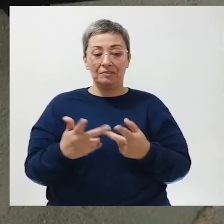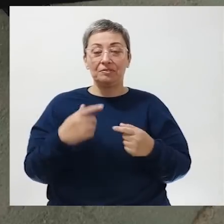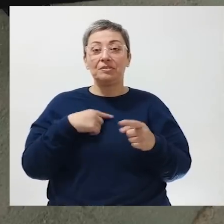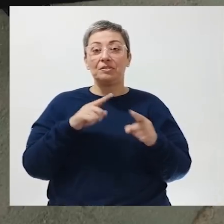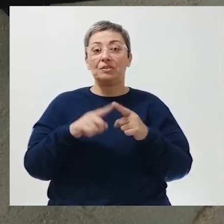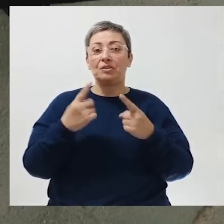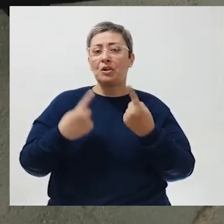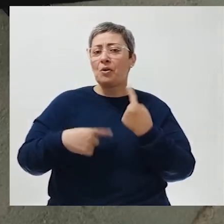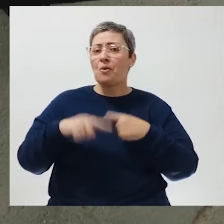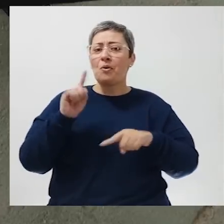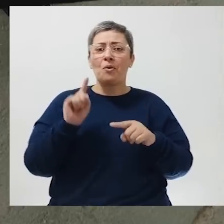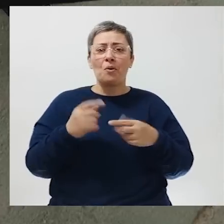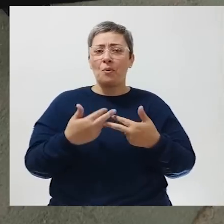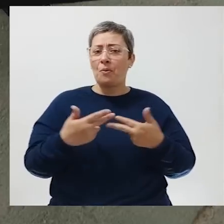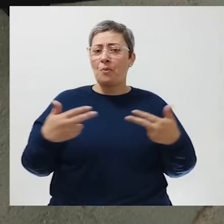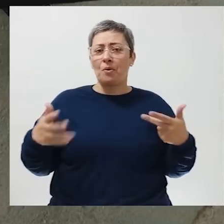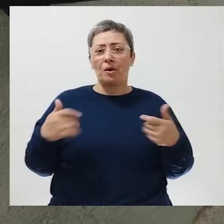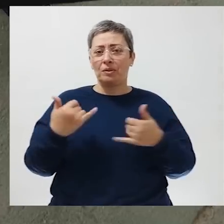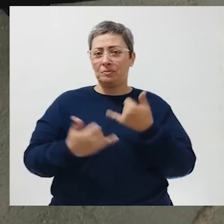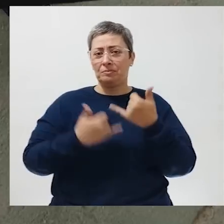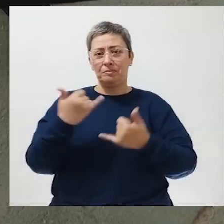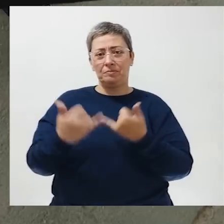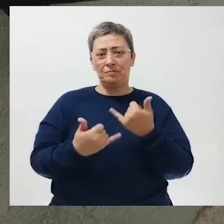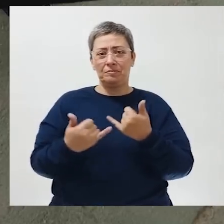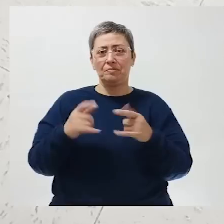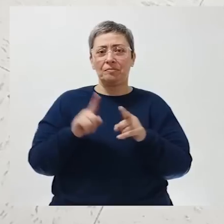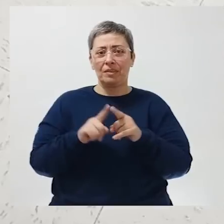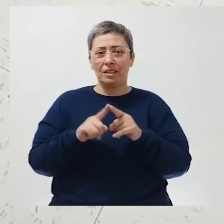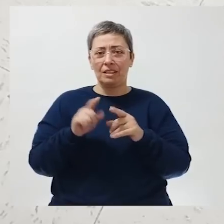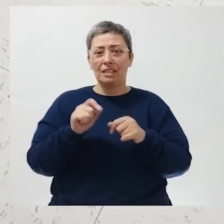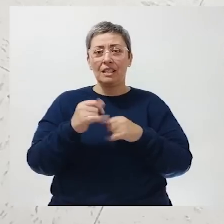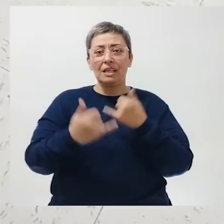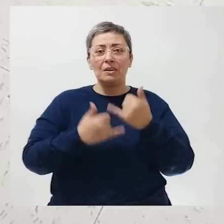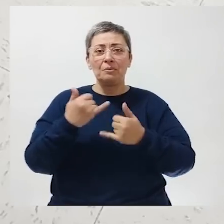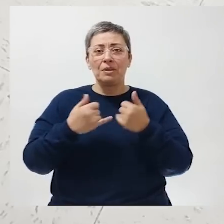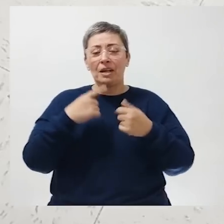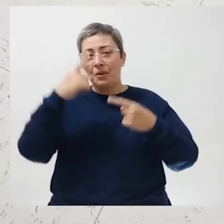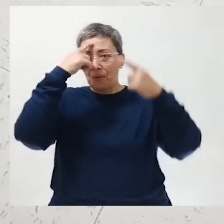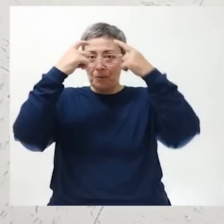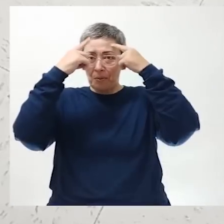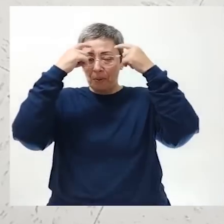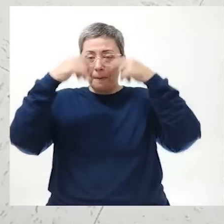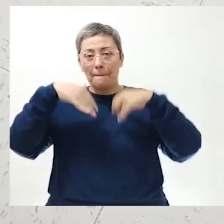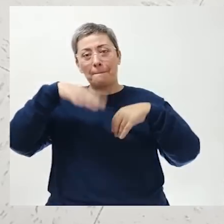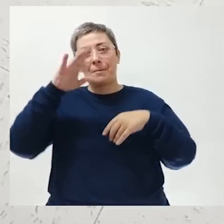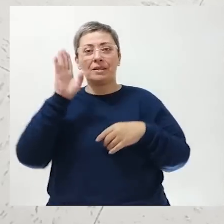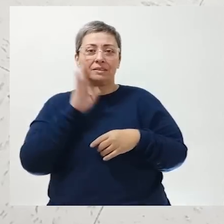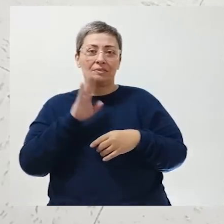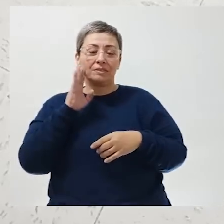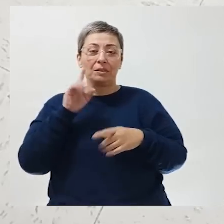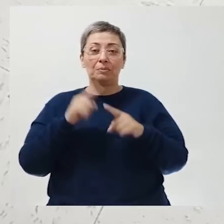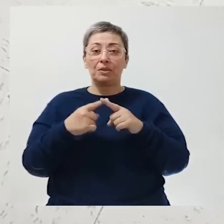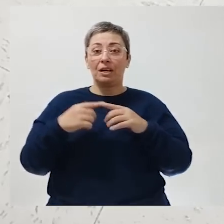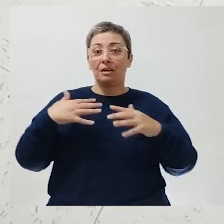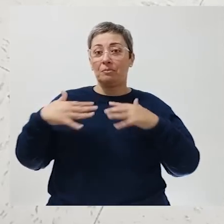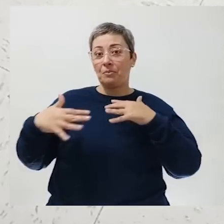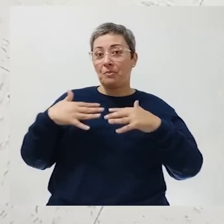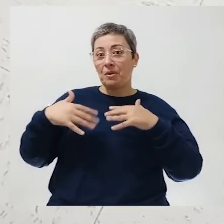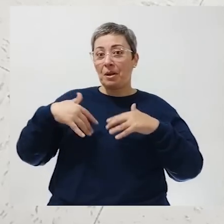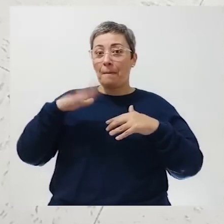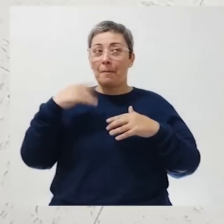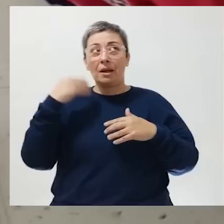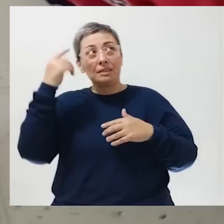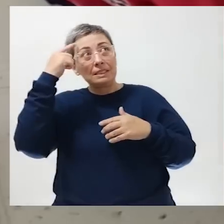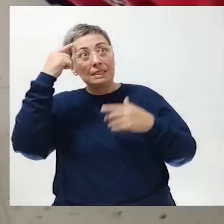Elas transformam qualquer coisa em brinquedo. Esses brinquedos criados são muito mais legais porque eles movimentam muito mais